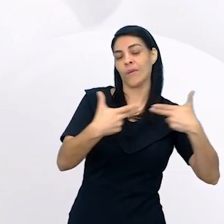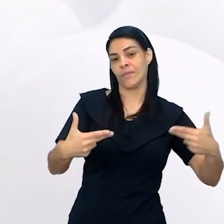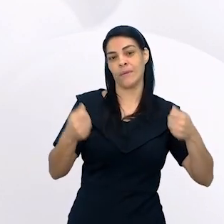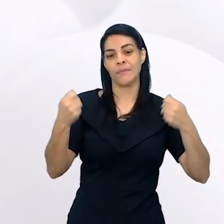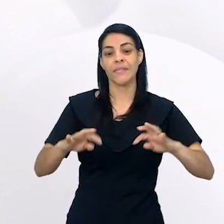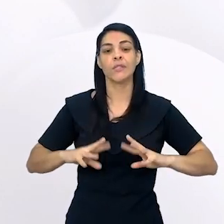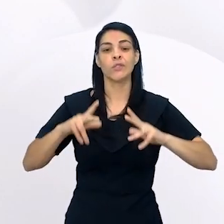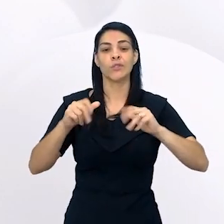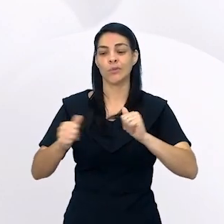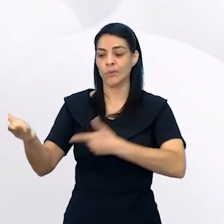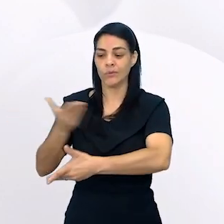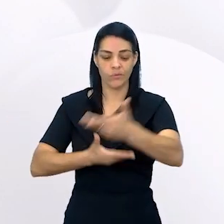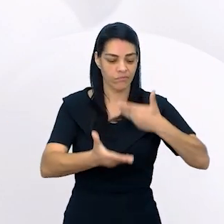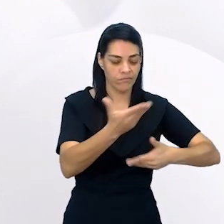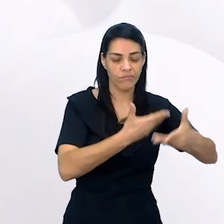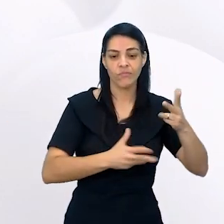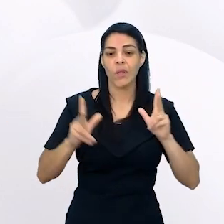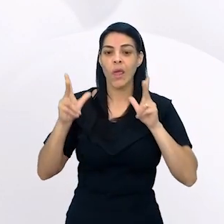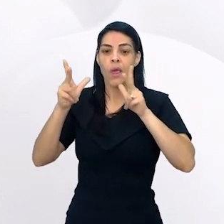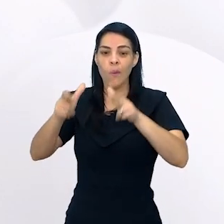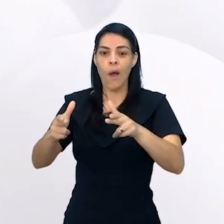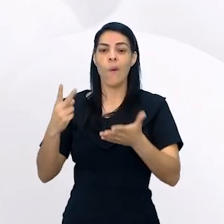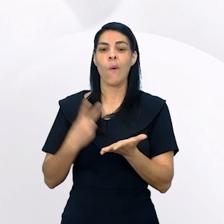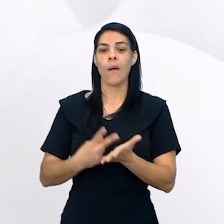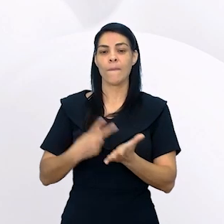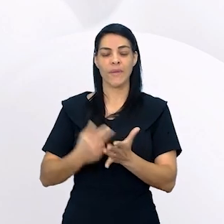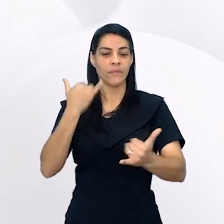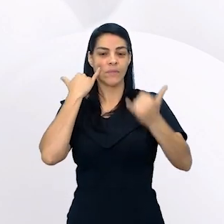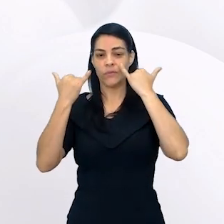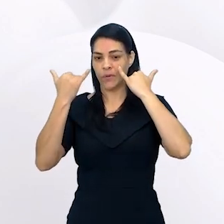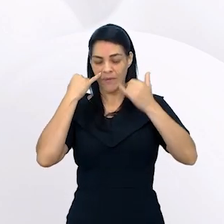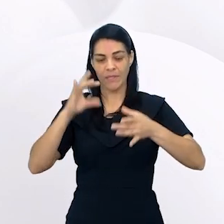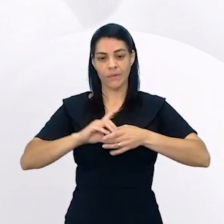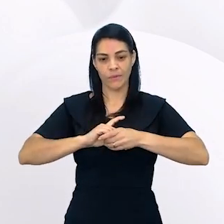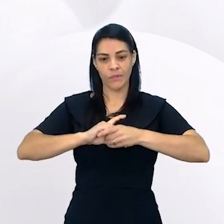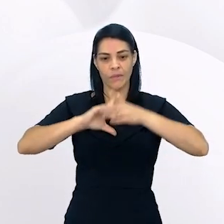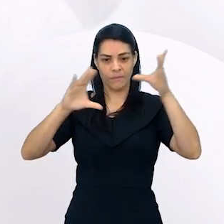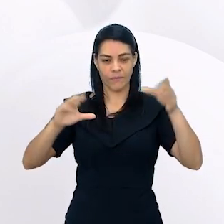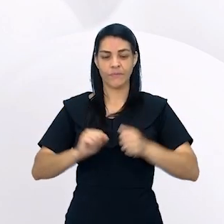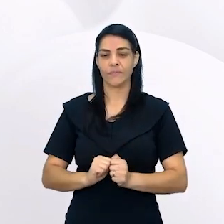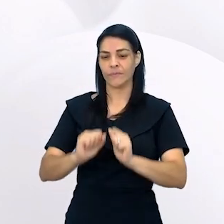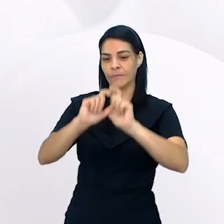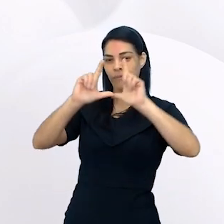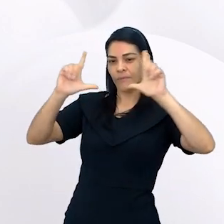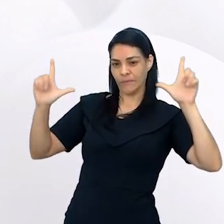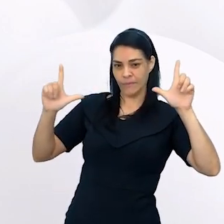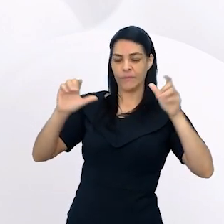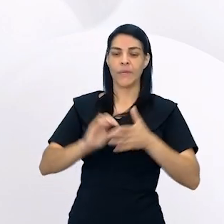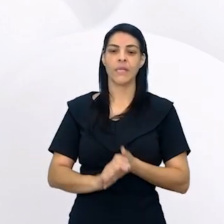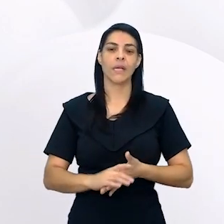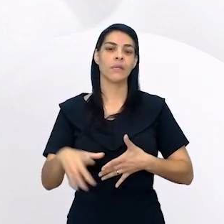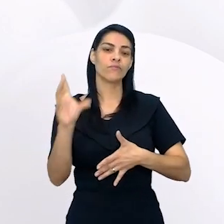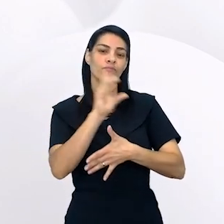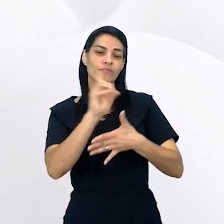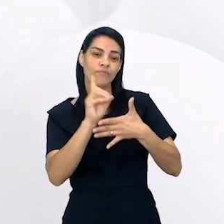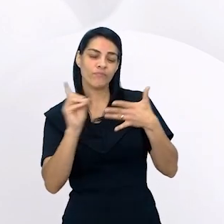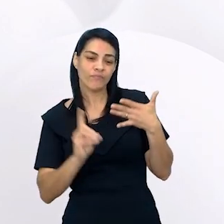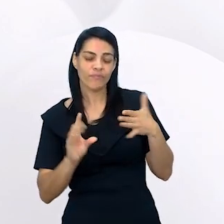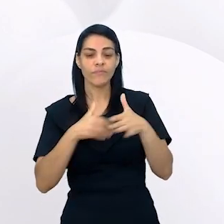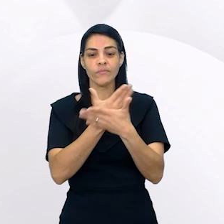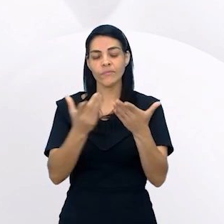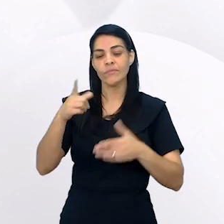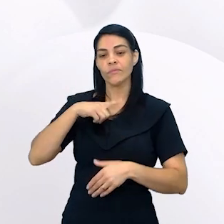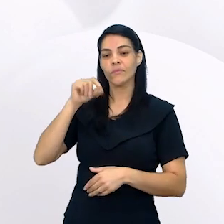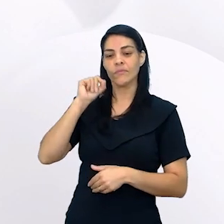todas acessíveis Então a gente vai democratizar as informações com esse painel de dados e dentro desse painel de dados a gente